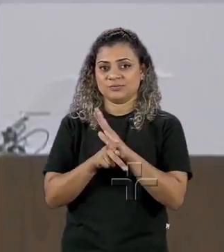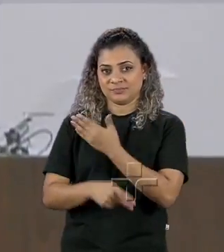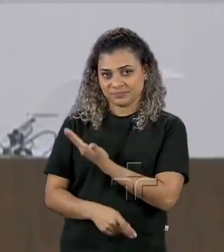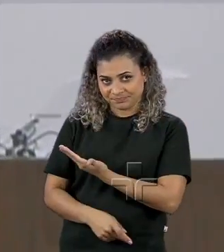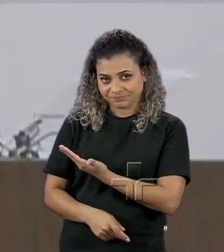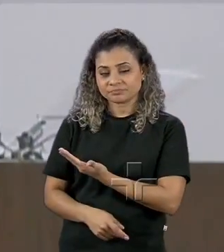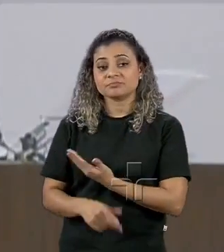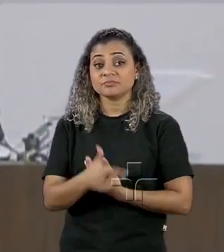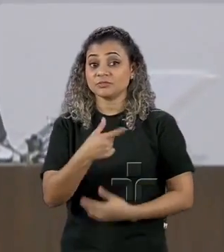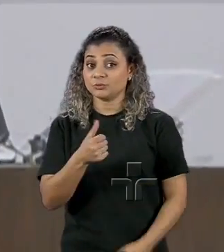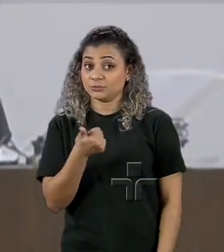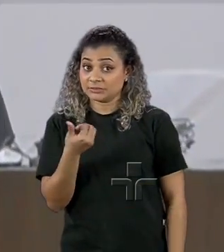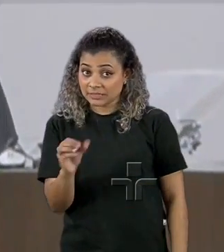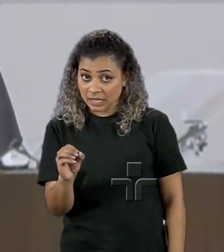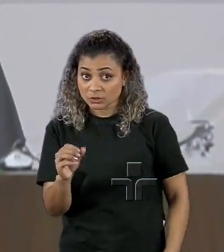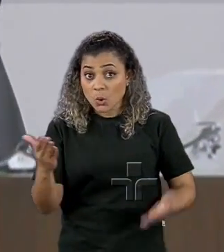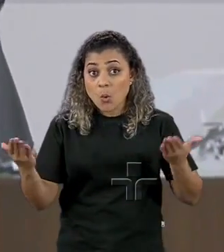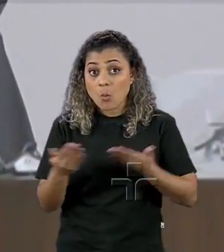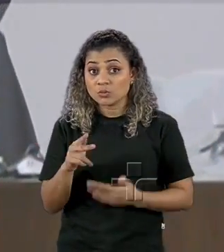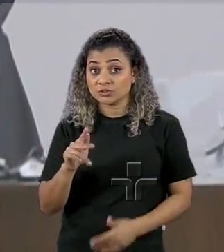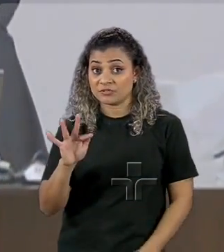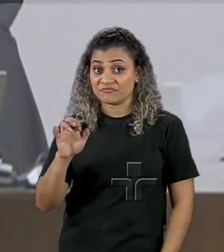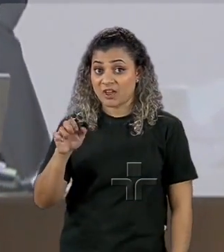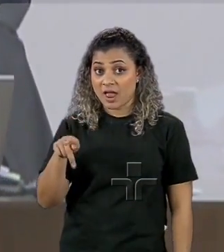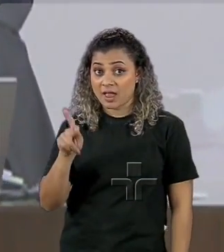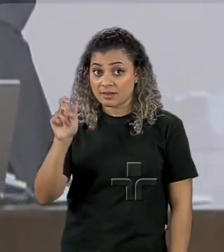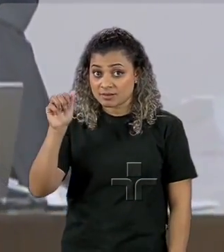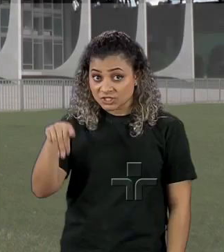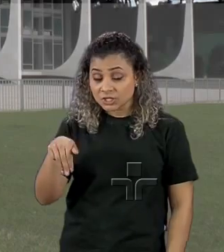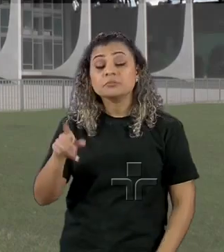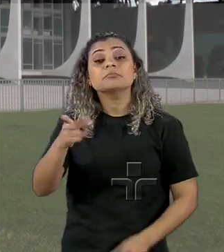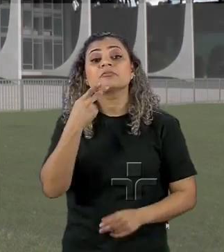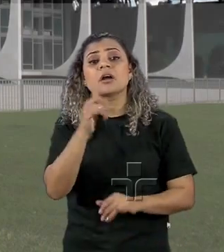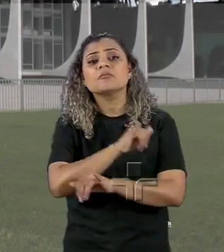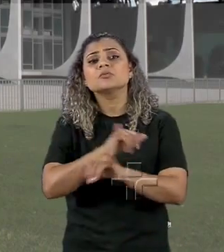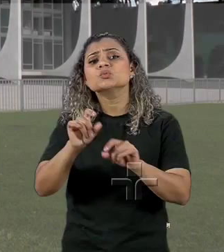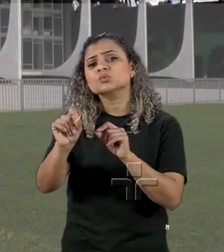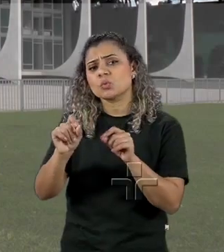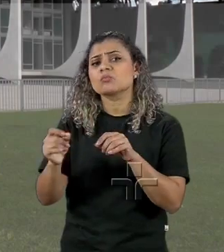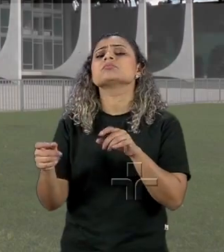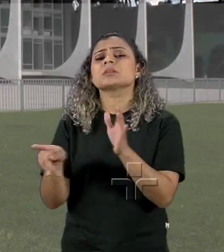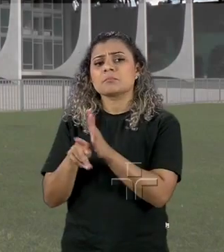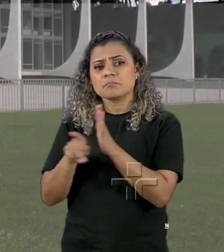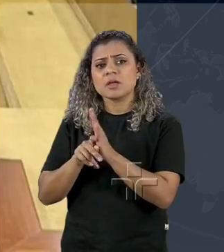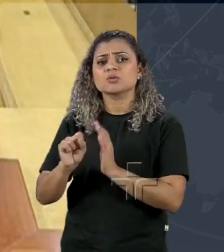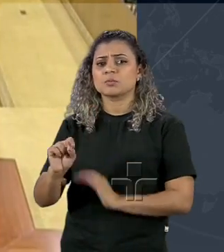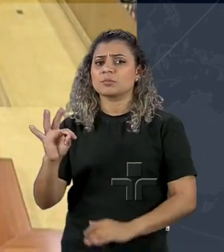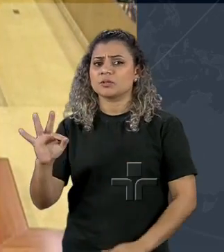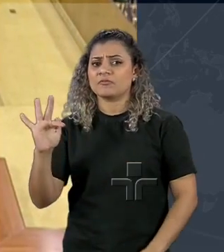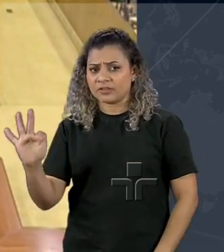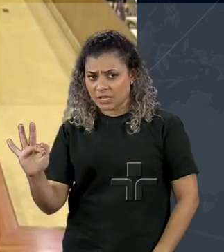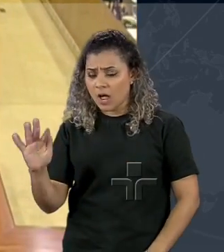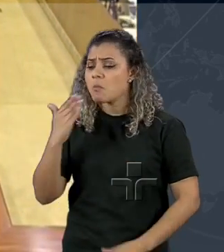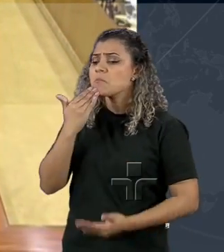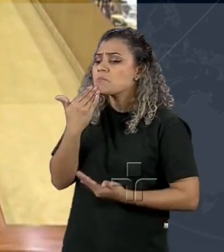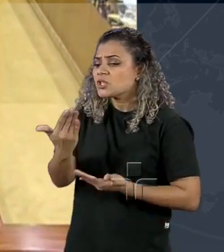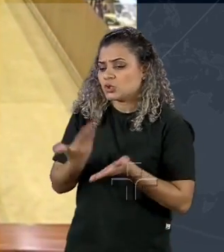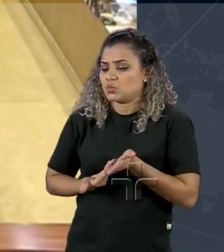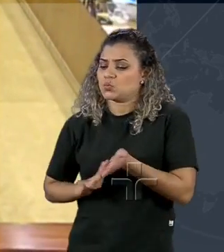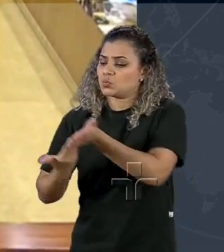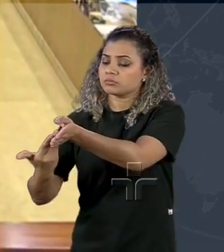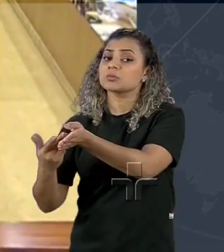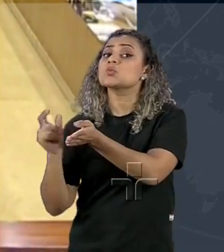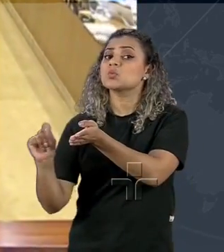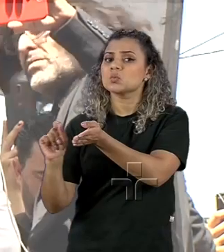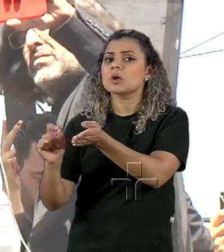E hoje, o ministro Edson Fachin decidiu enviar ao plenário do Supremo Tribunal Federal um pedido de habeas